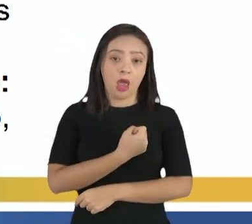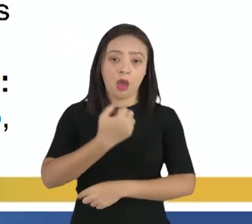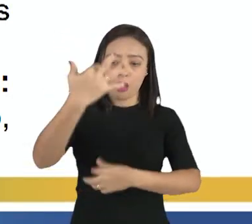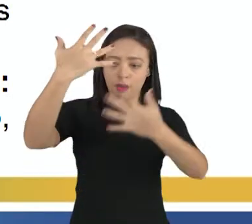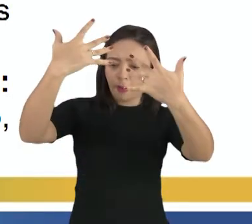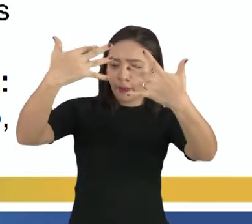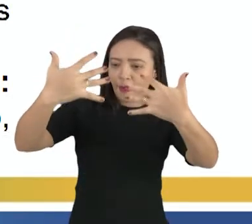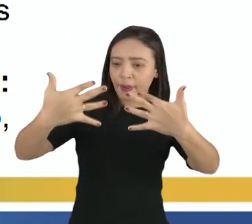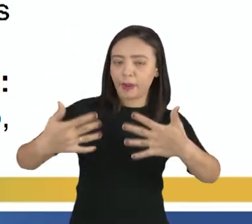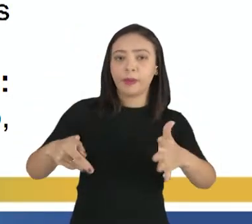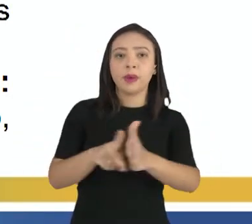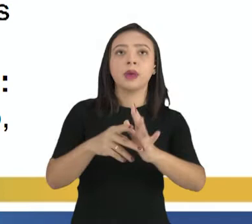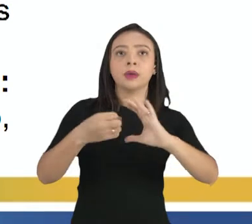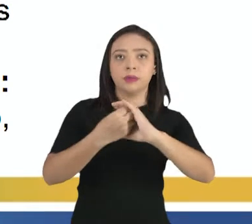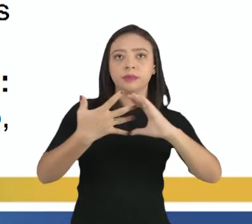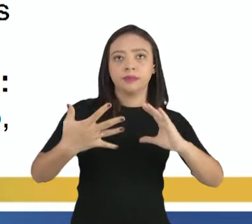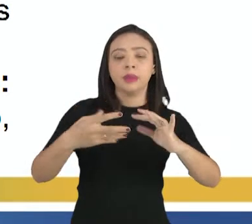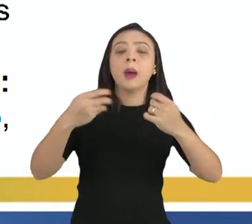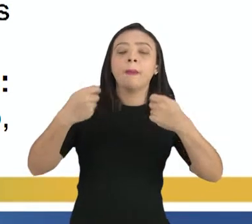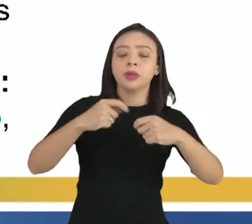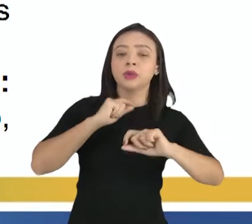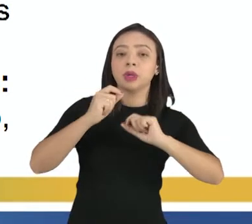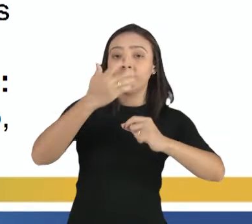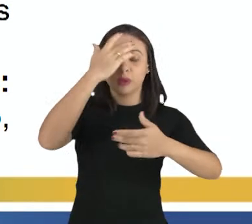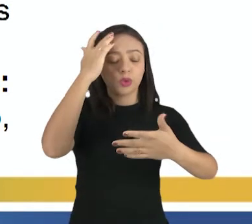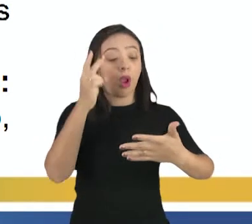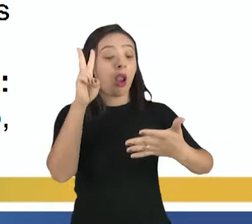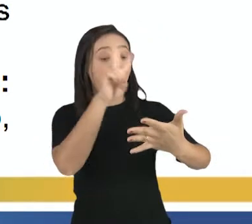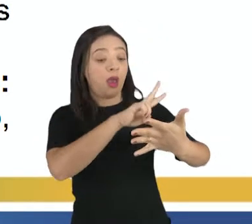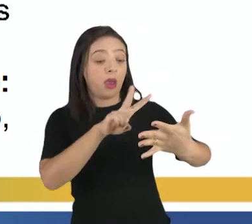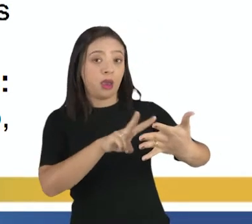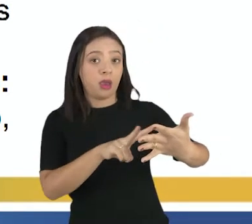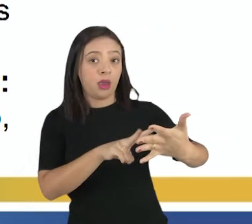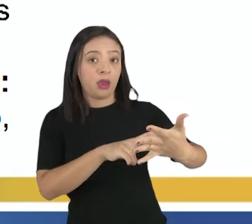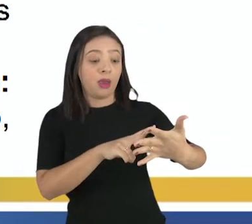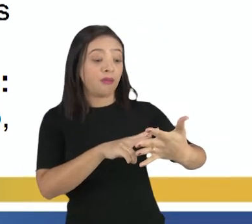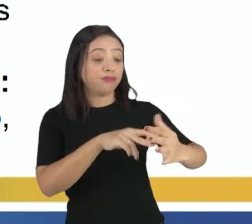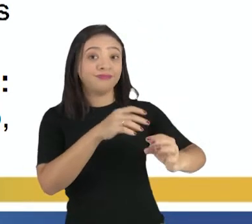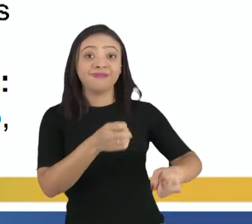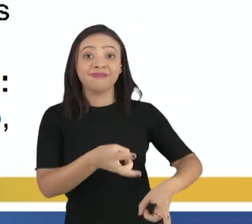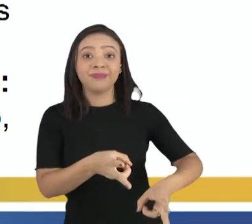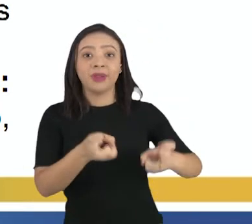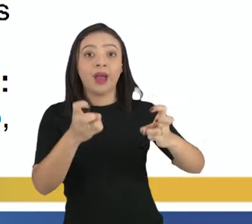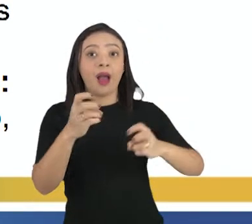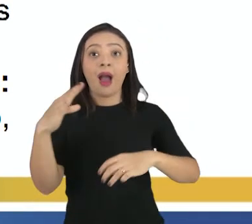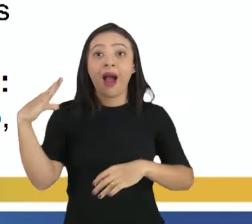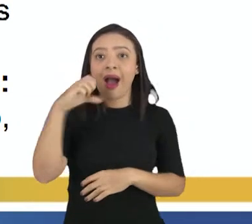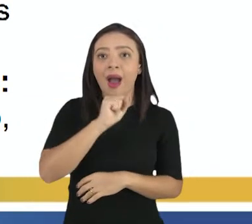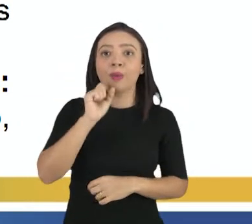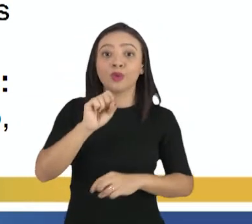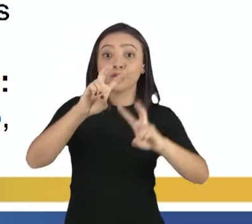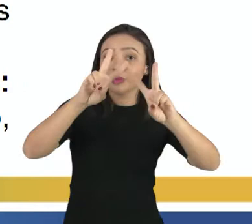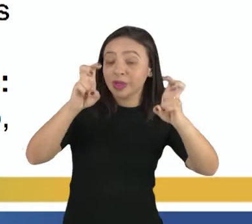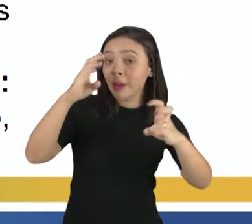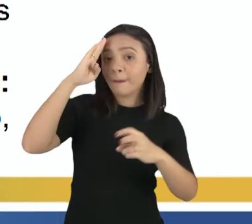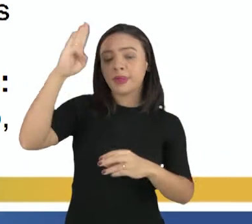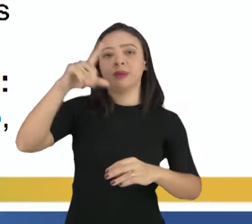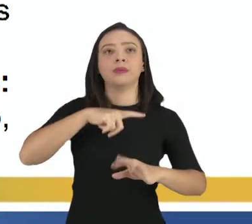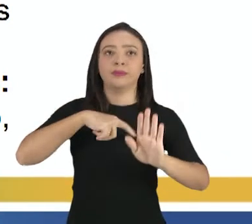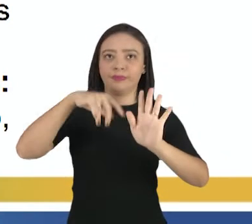suas características e se deve permitir que o leitor identifique claramente o tema central do texto